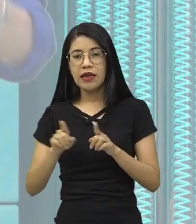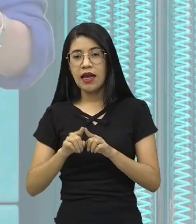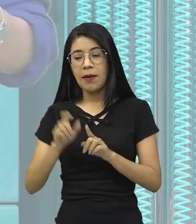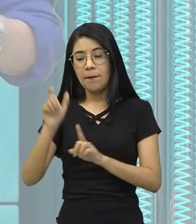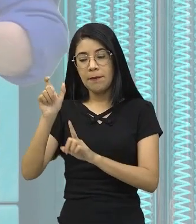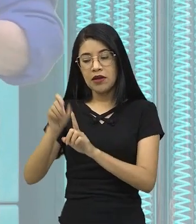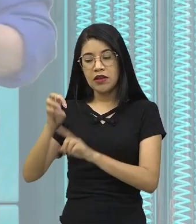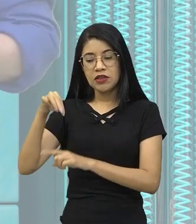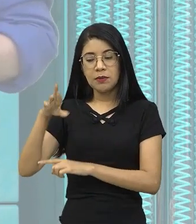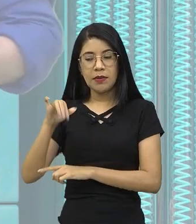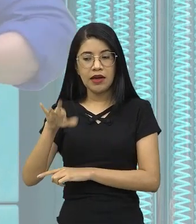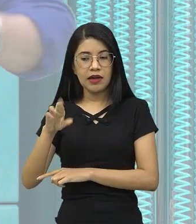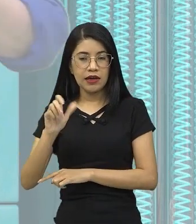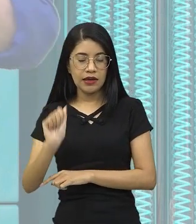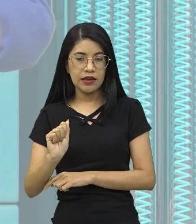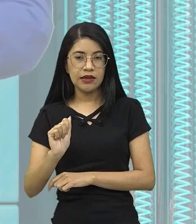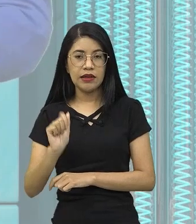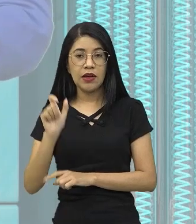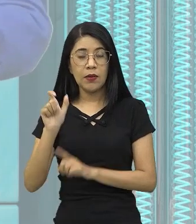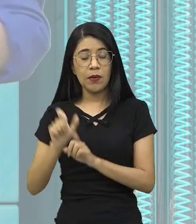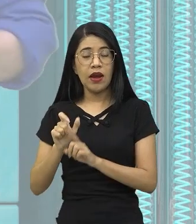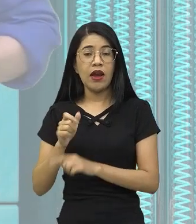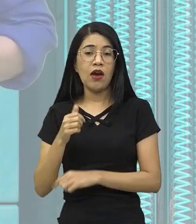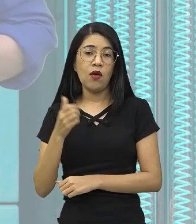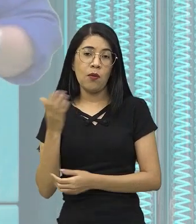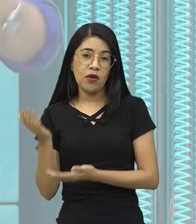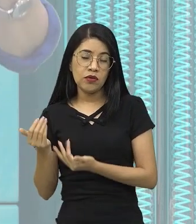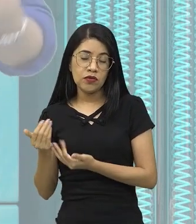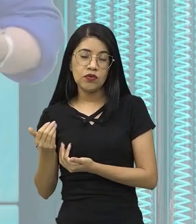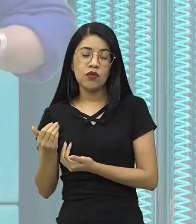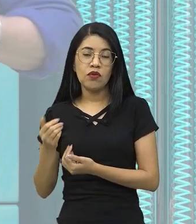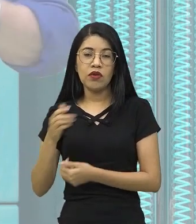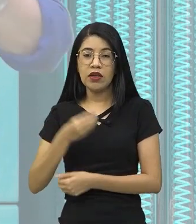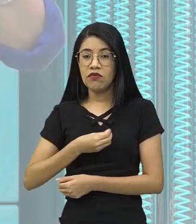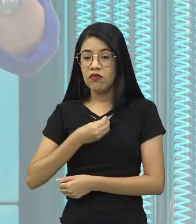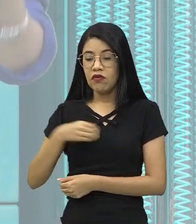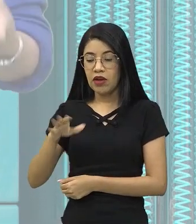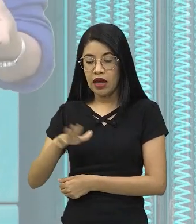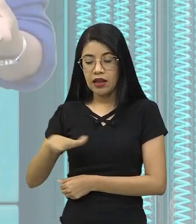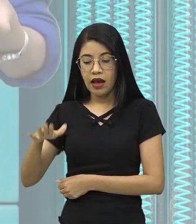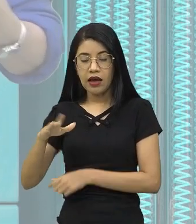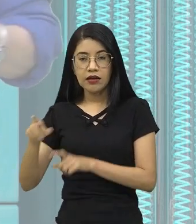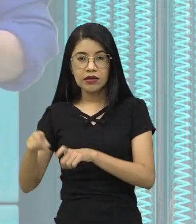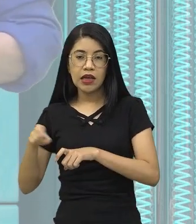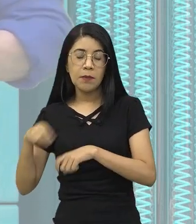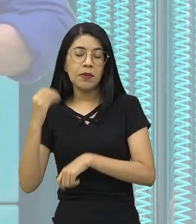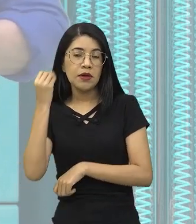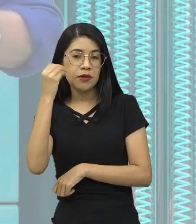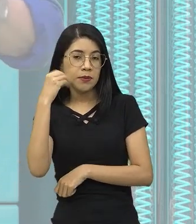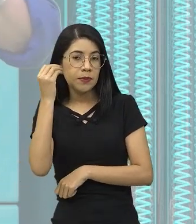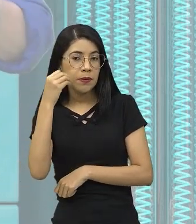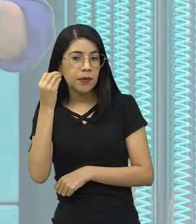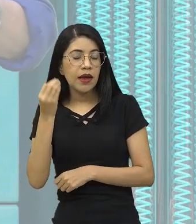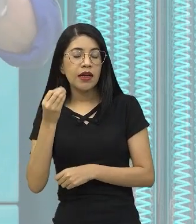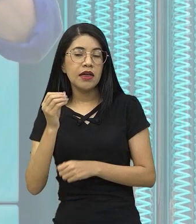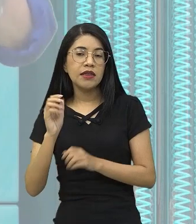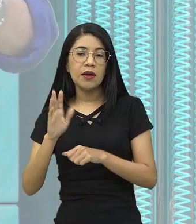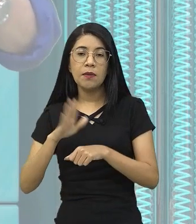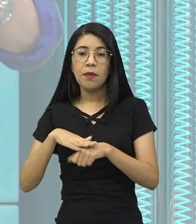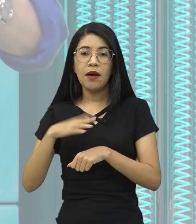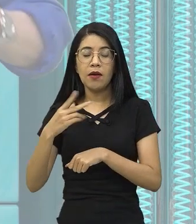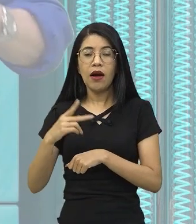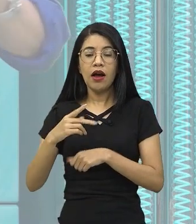que é a personagem. Quem era Maria? Uma jovem camponesa, não é? E suas experiências. Onde?